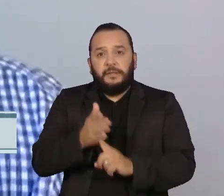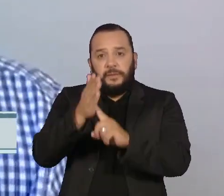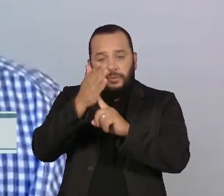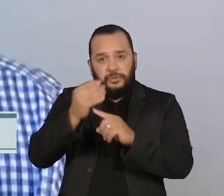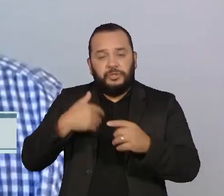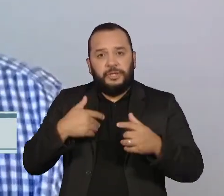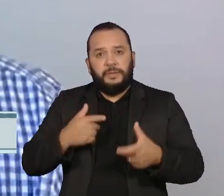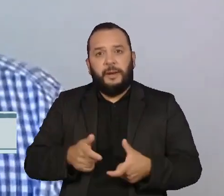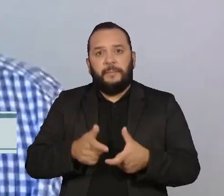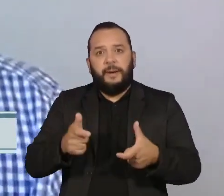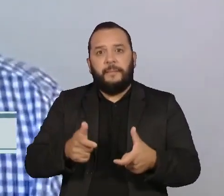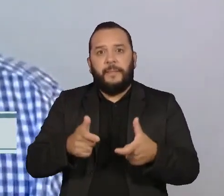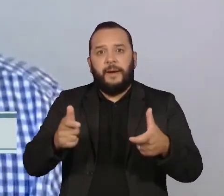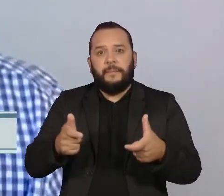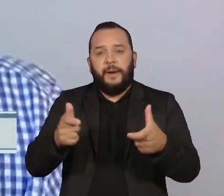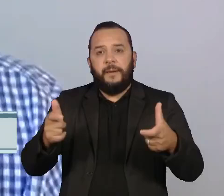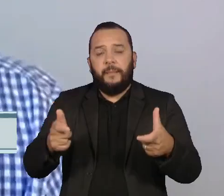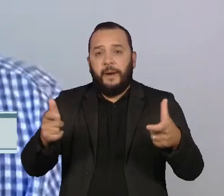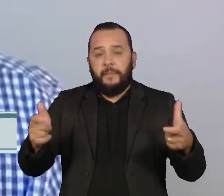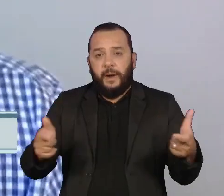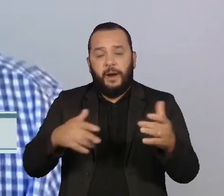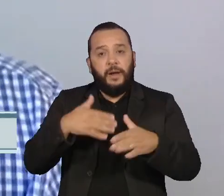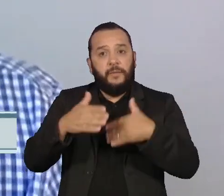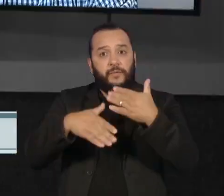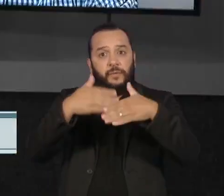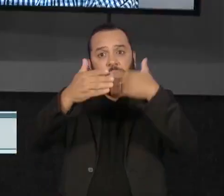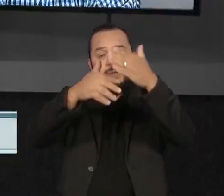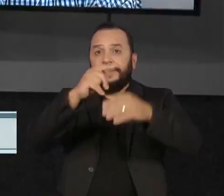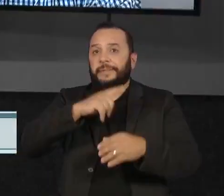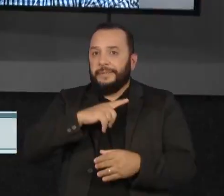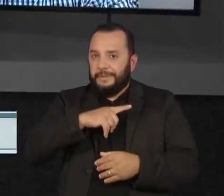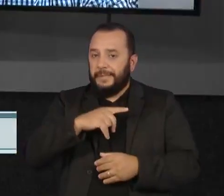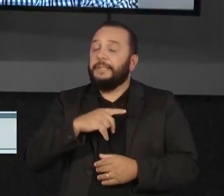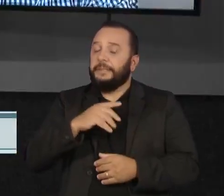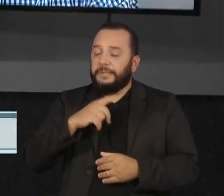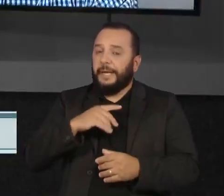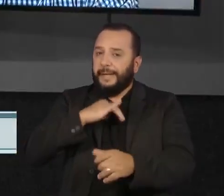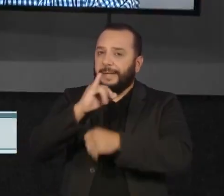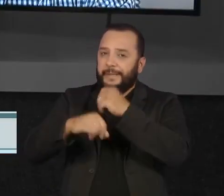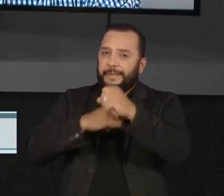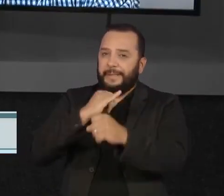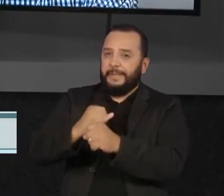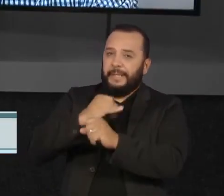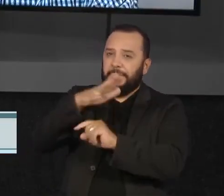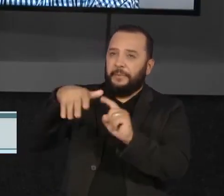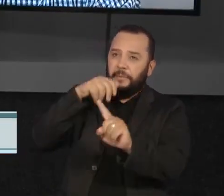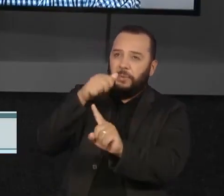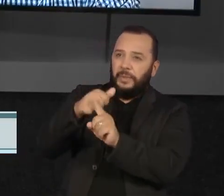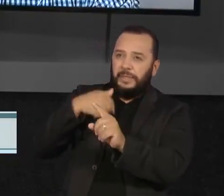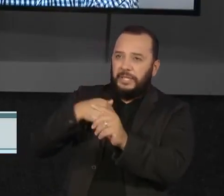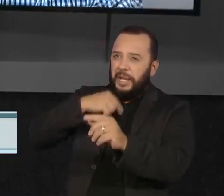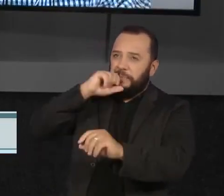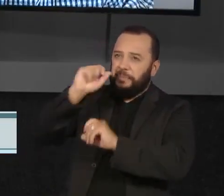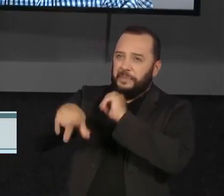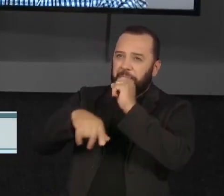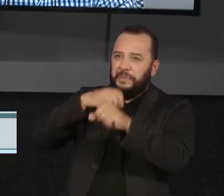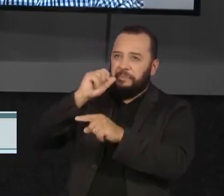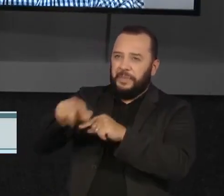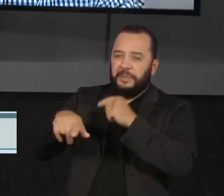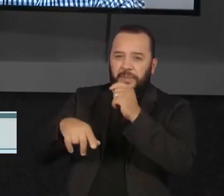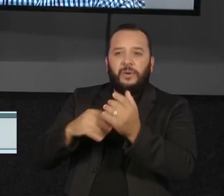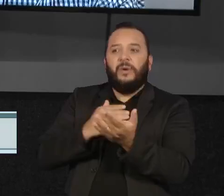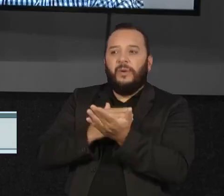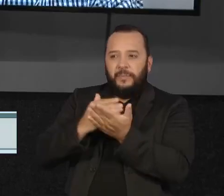em que as tecnologias vão evoluindo, nós percebemos que o cyberbullying acaba ganhando mais espaço. Então,